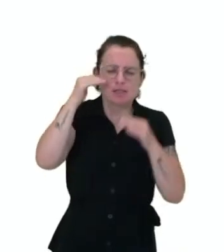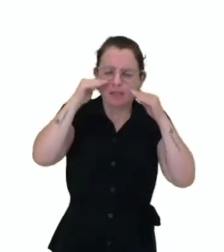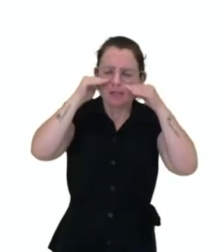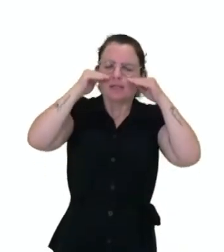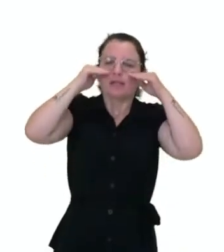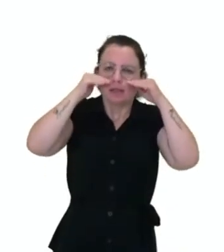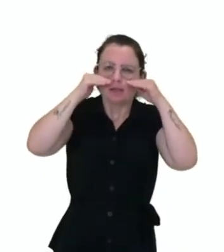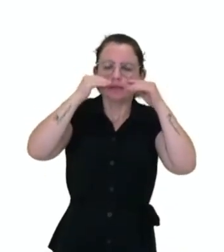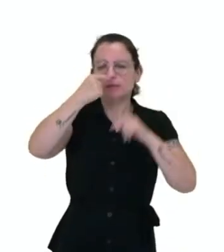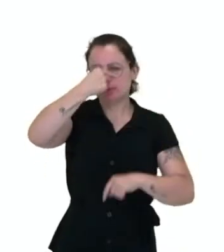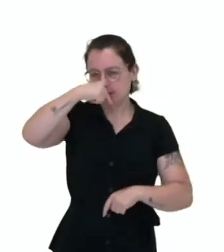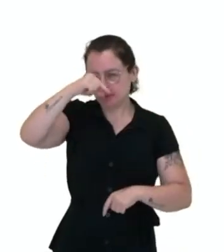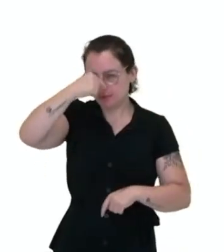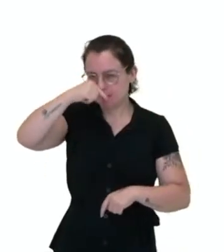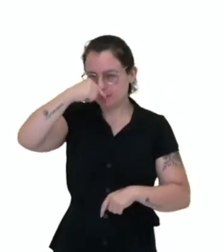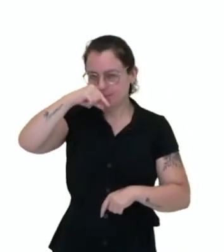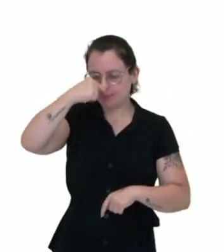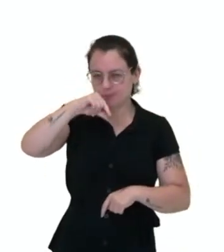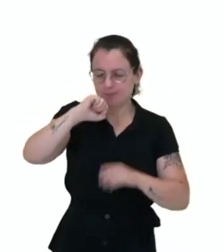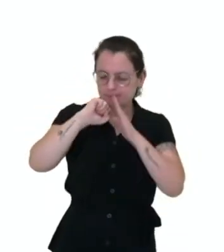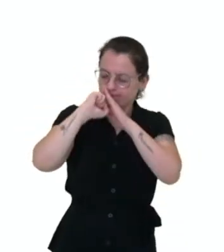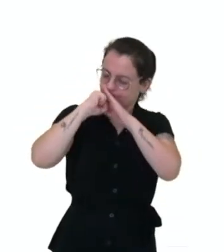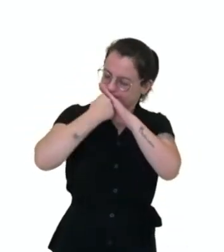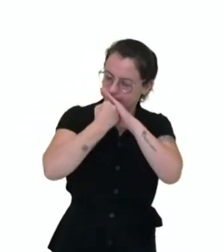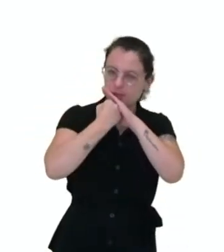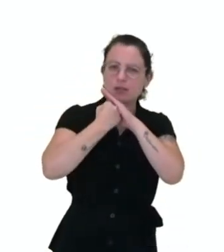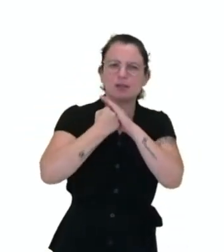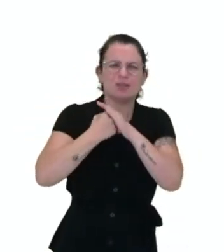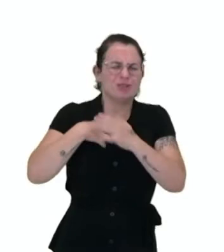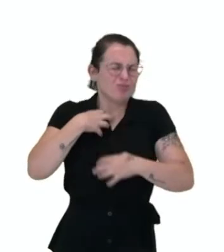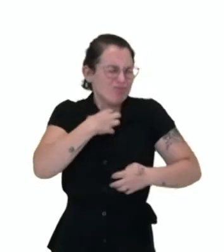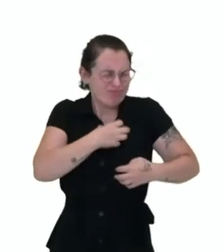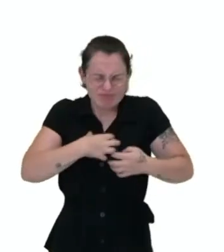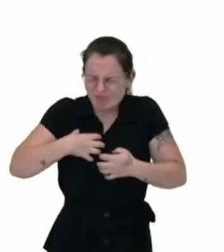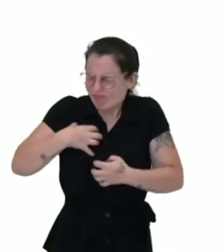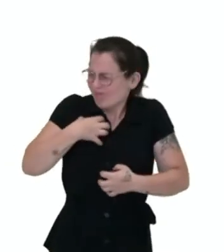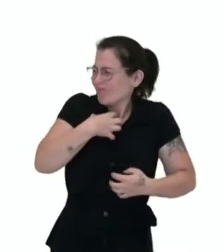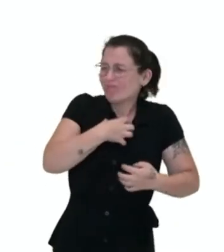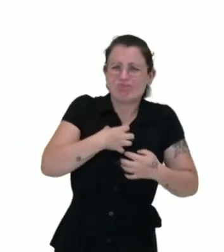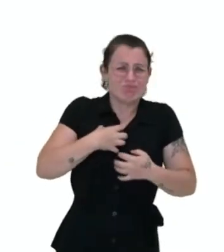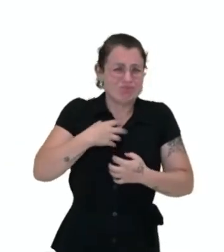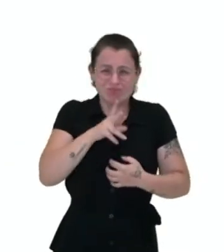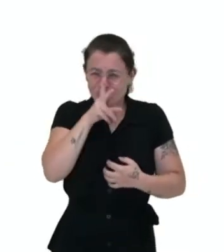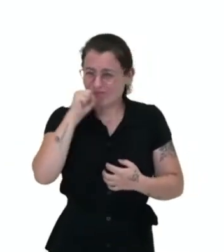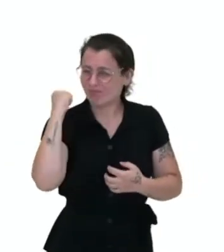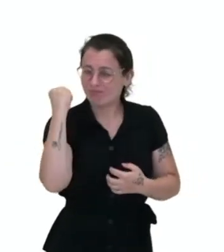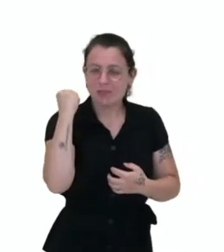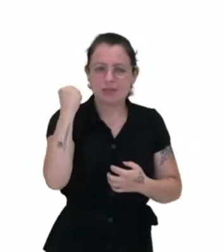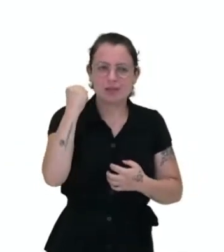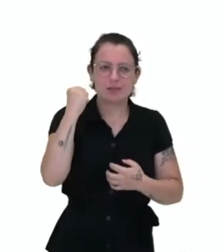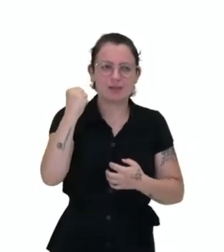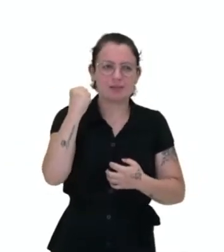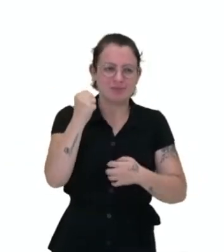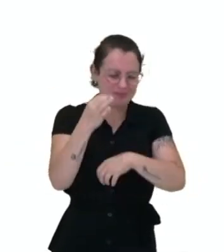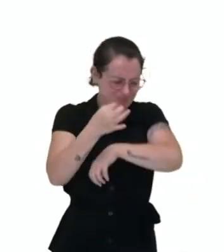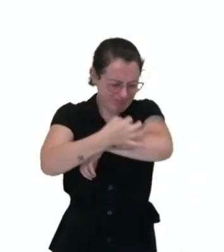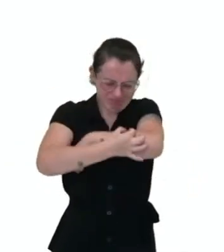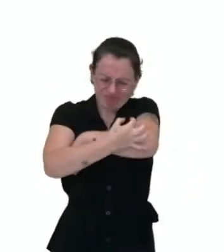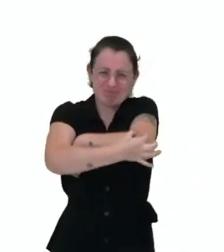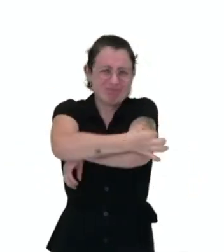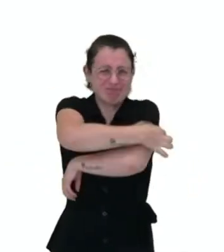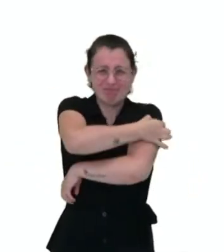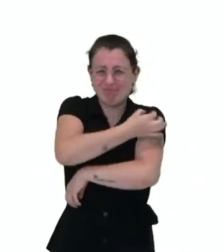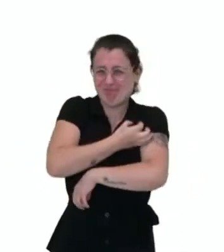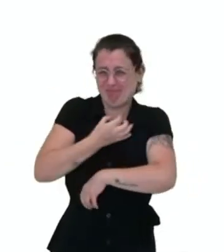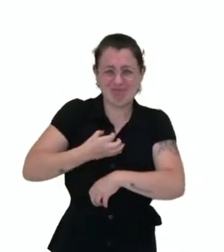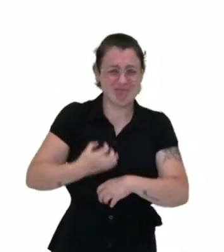nariz entupido, mal-estar intenso e erupções cutâneas, erupções